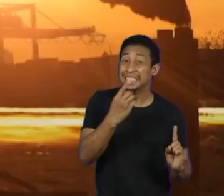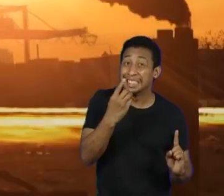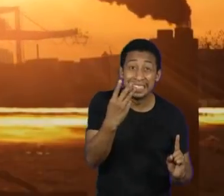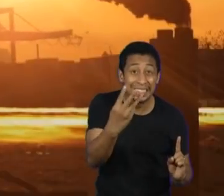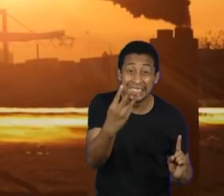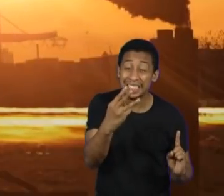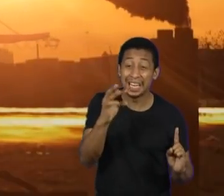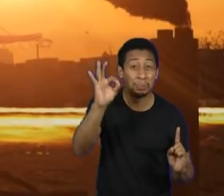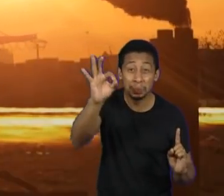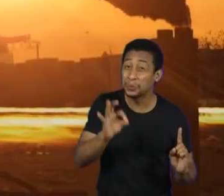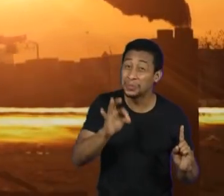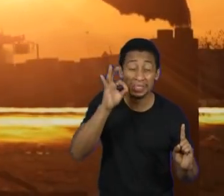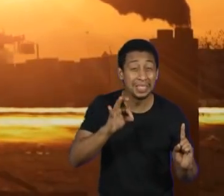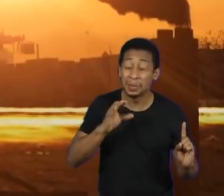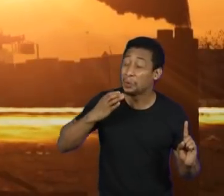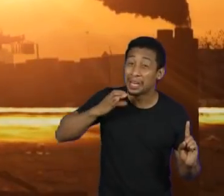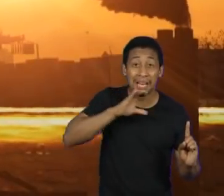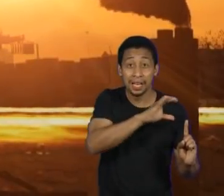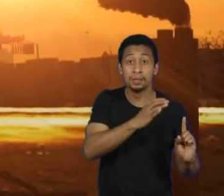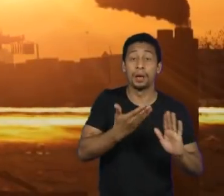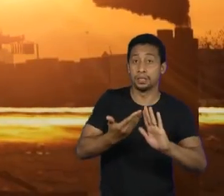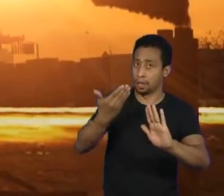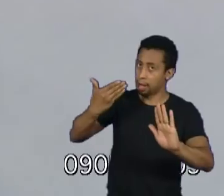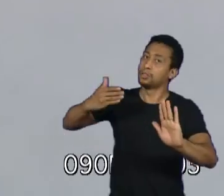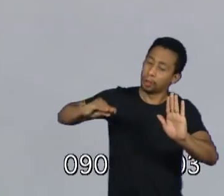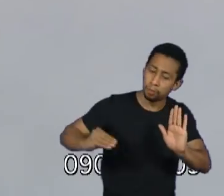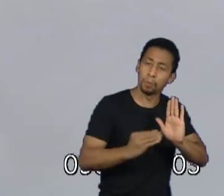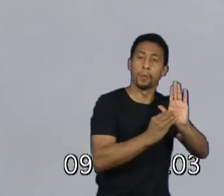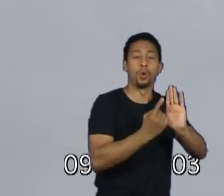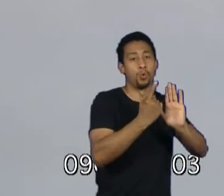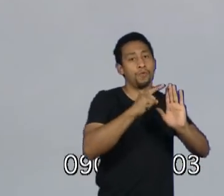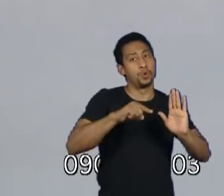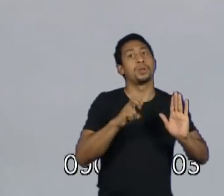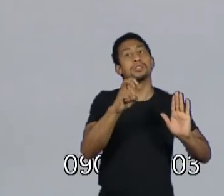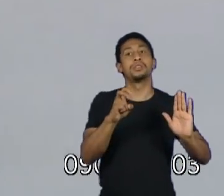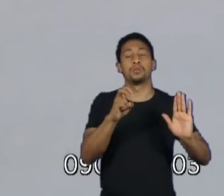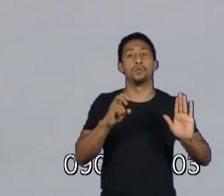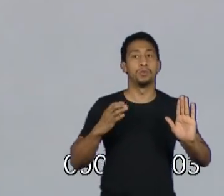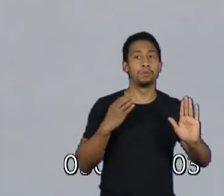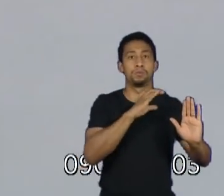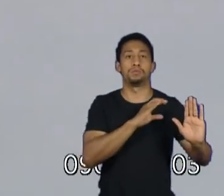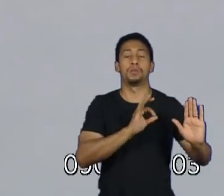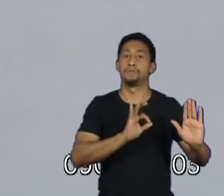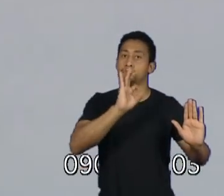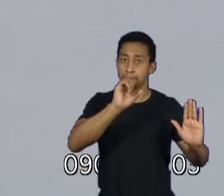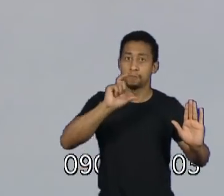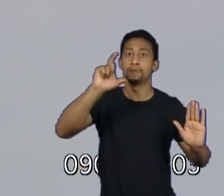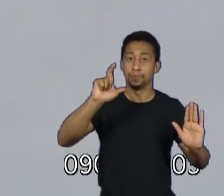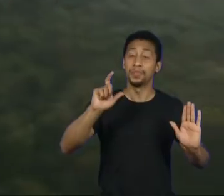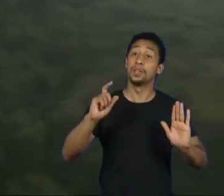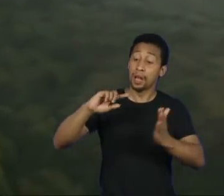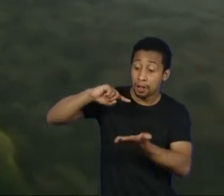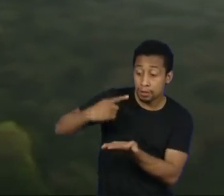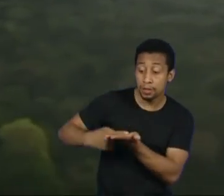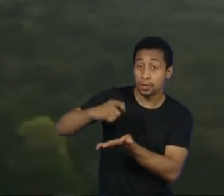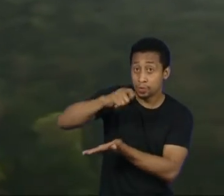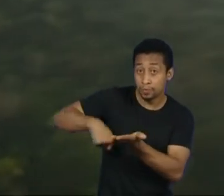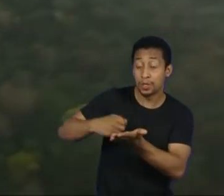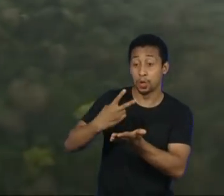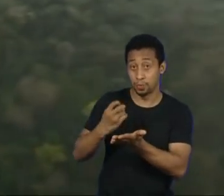não 1,5 graus Celsius, como prevê o Acordo de Paris, assinado em 2015